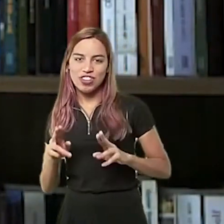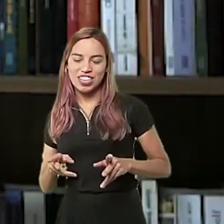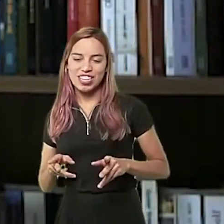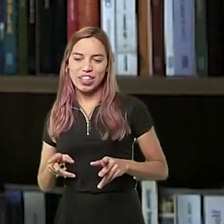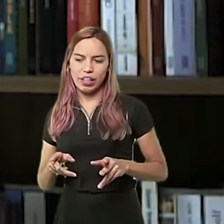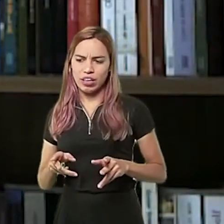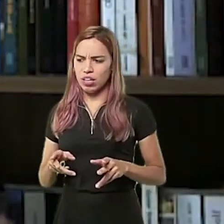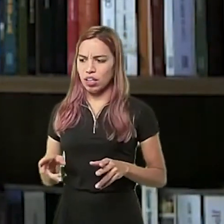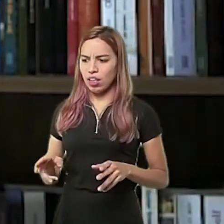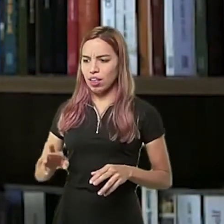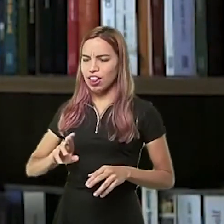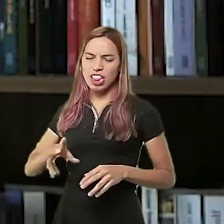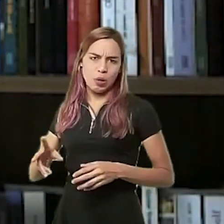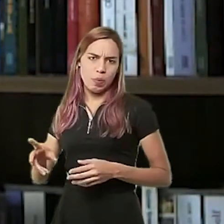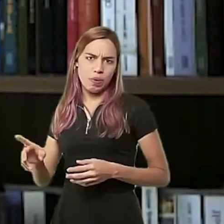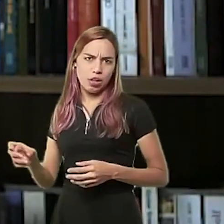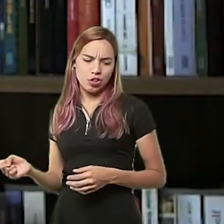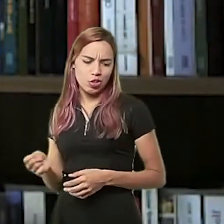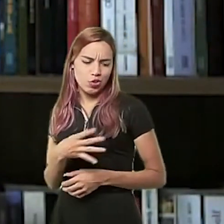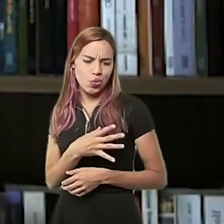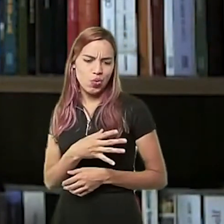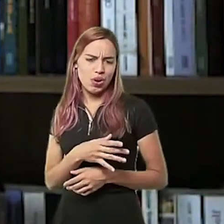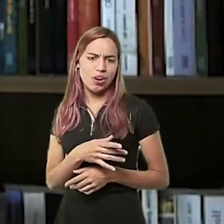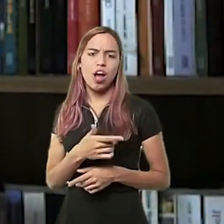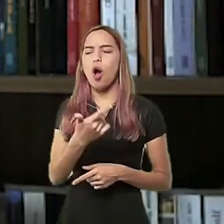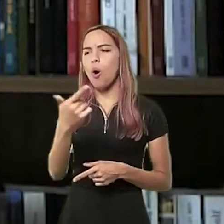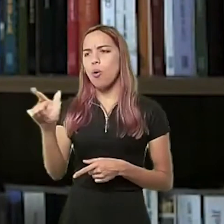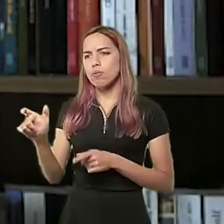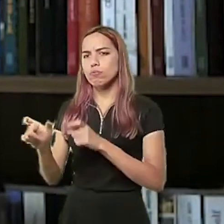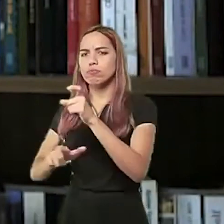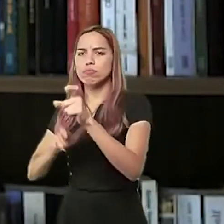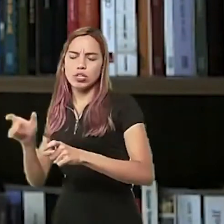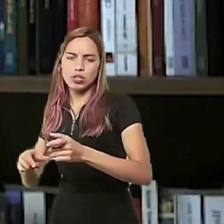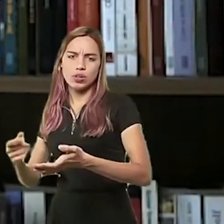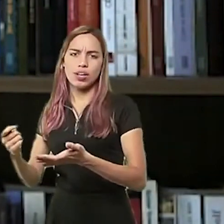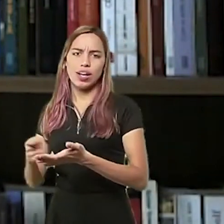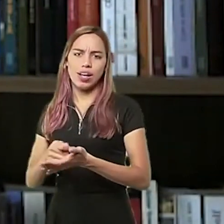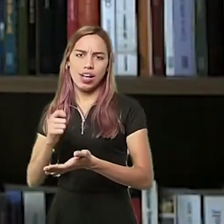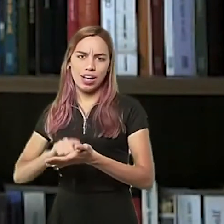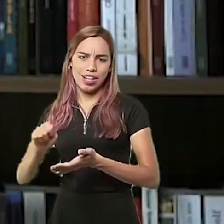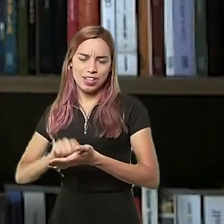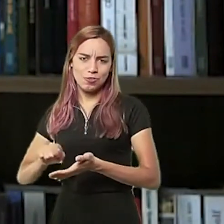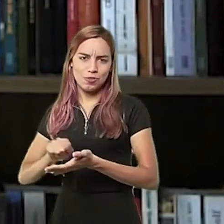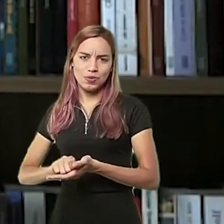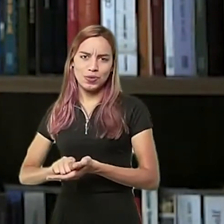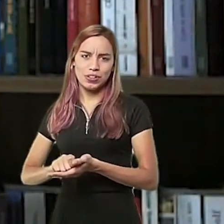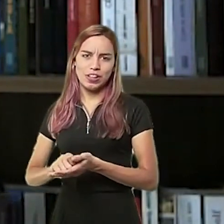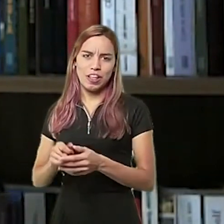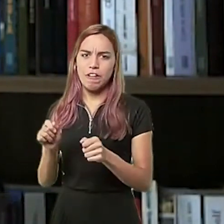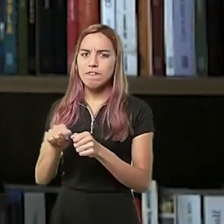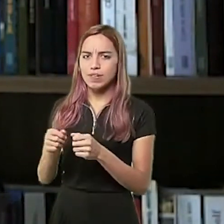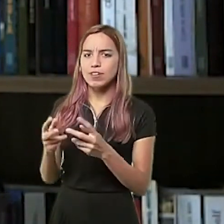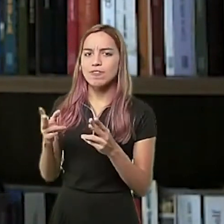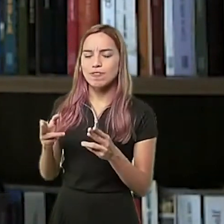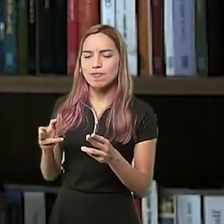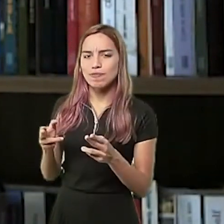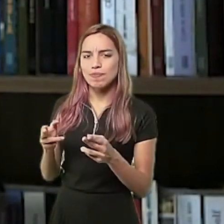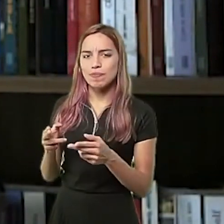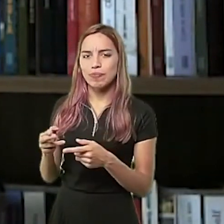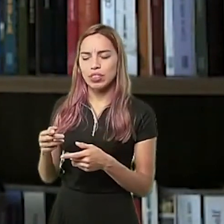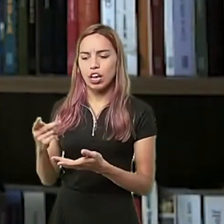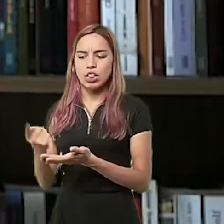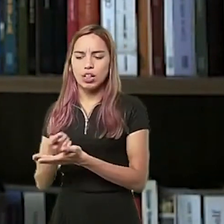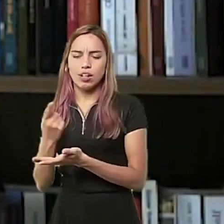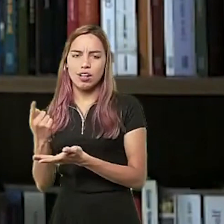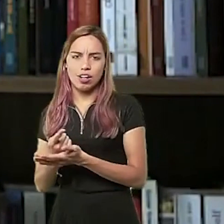novo nesses contos, né? Outros autores fizeram isso em outros momentos da história da literatura, mas eu percebi, assim,